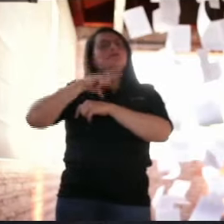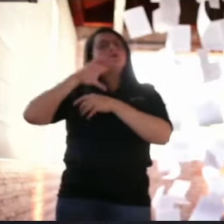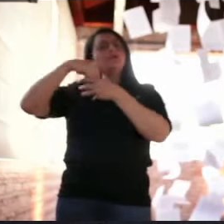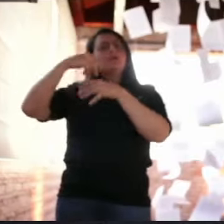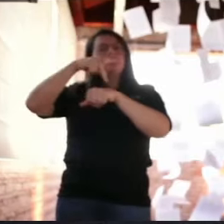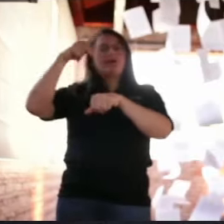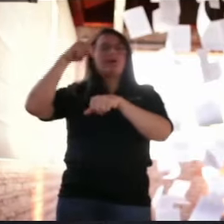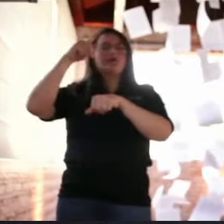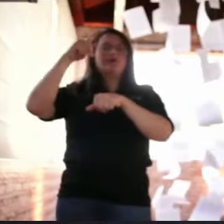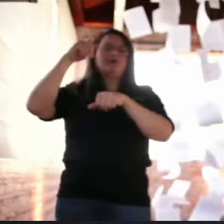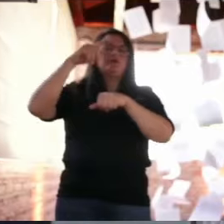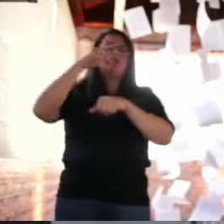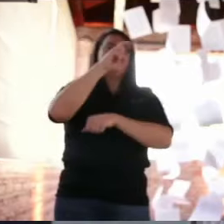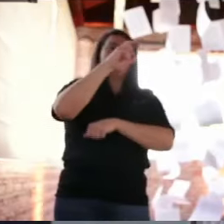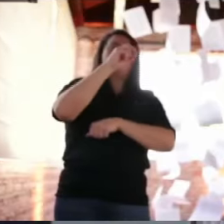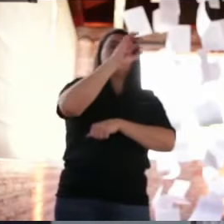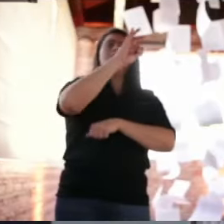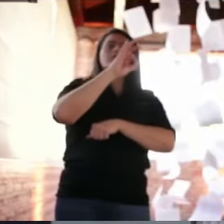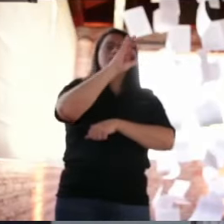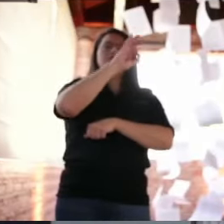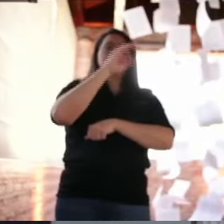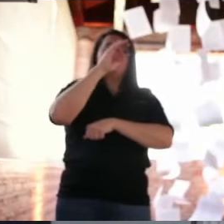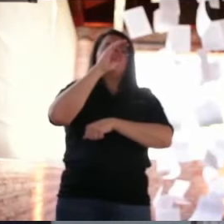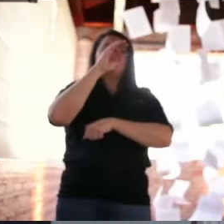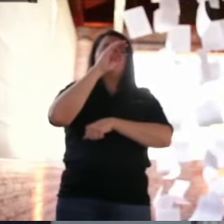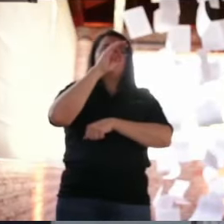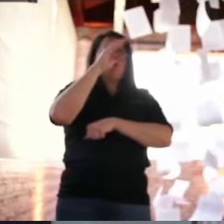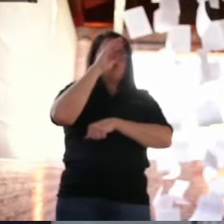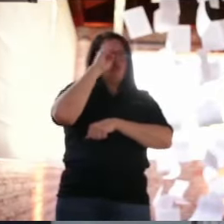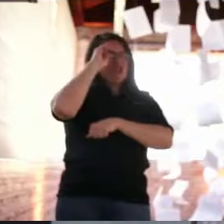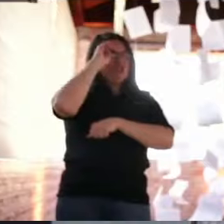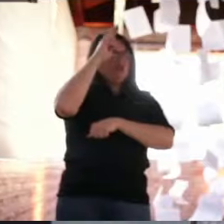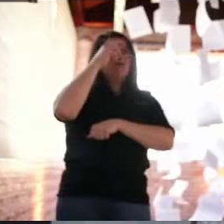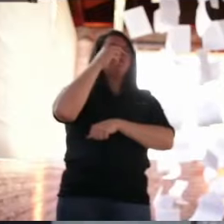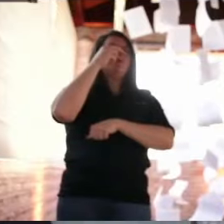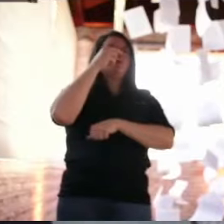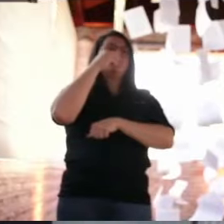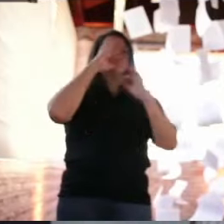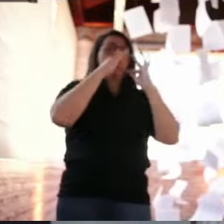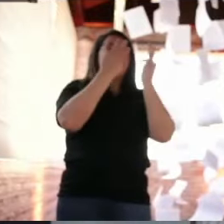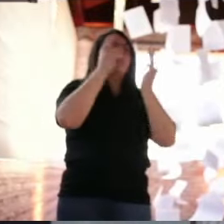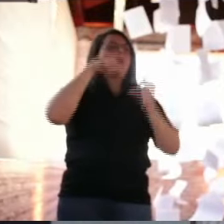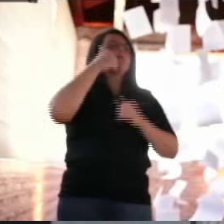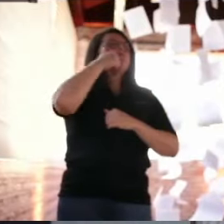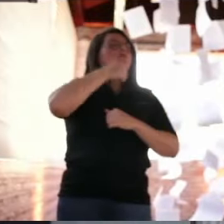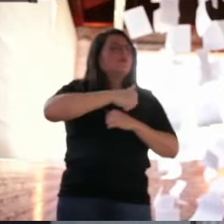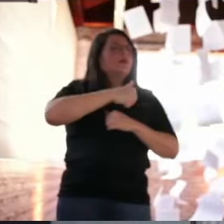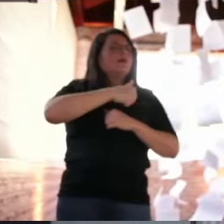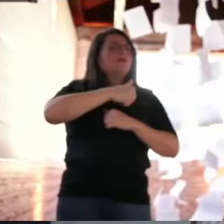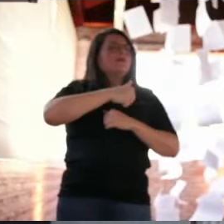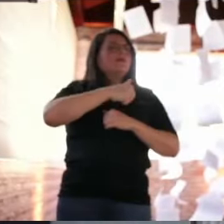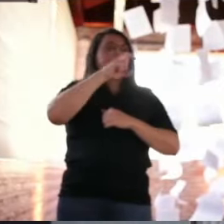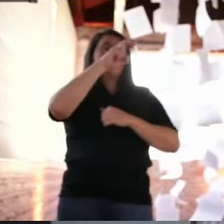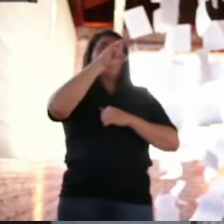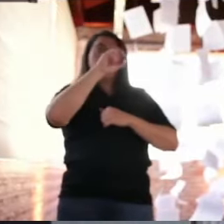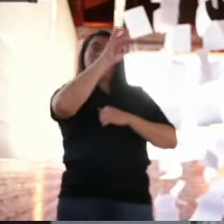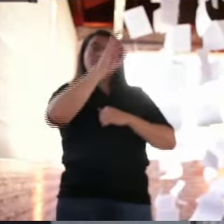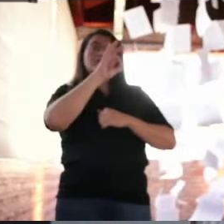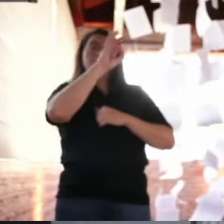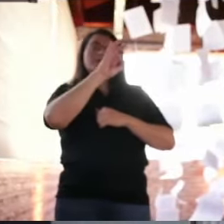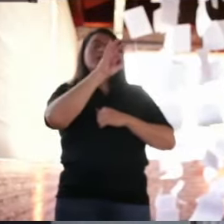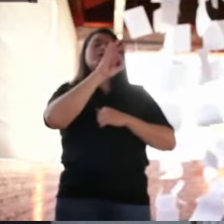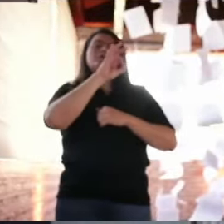50% das chefes de família são as mulheres e desse 50% que